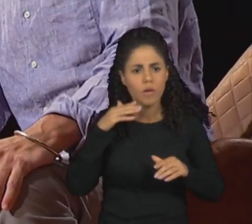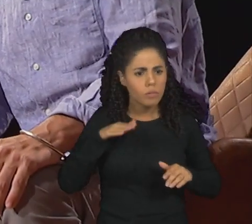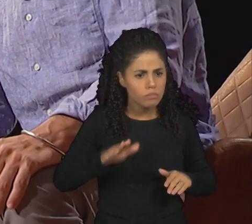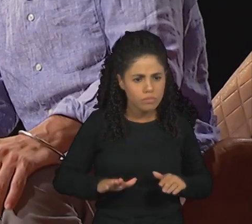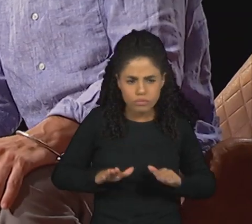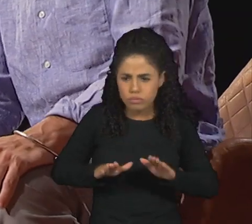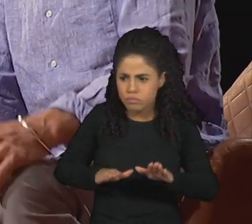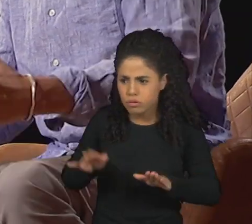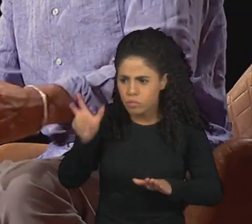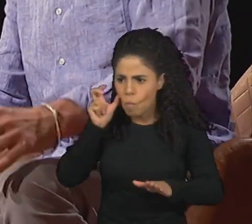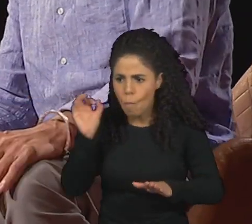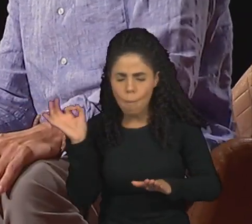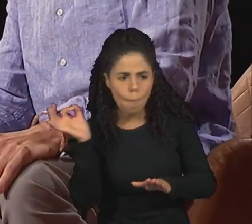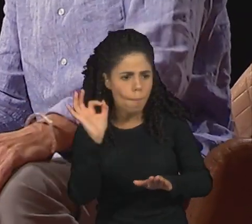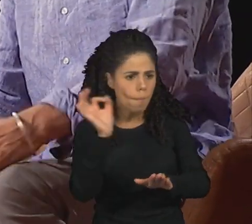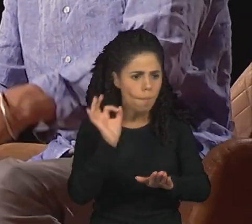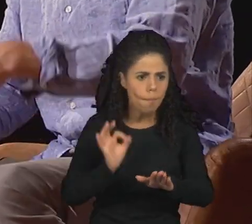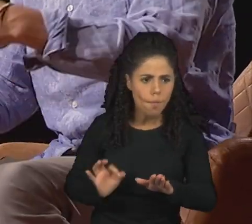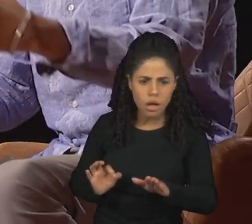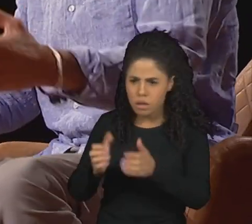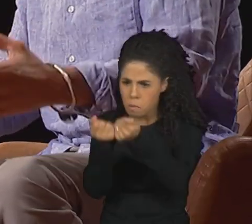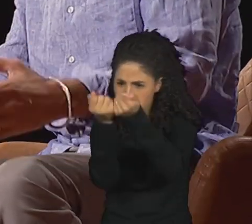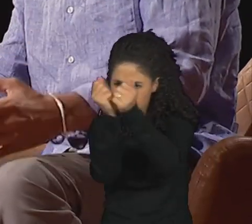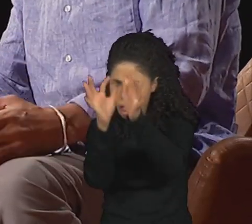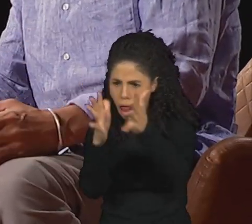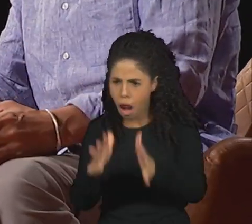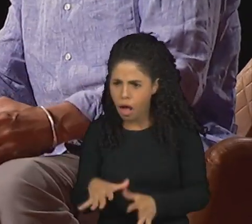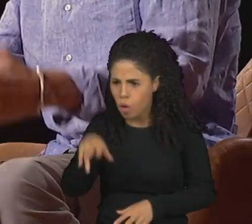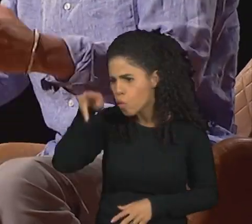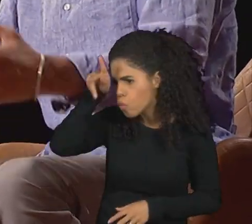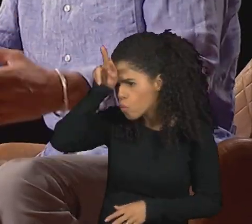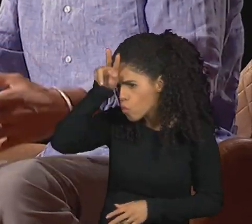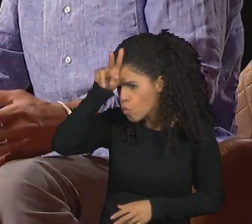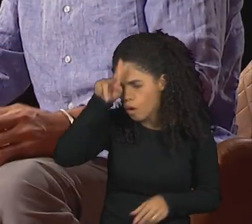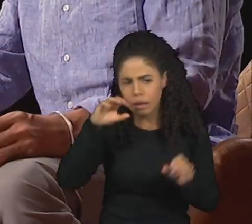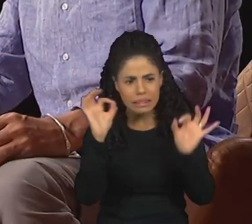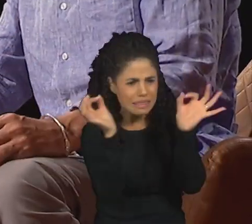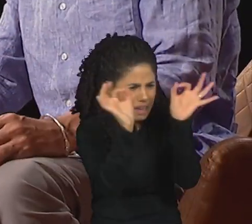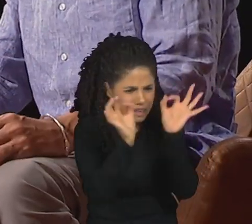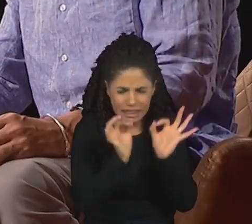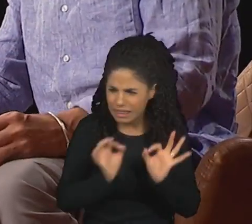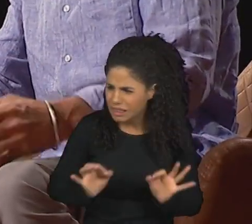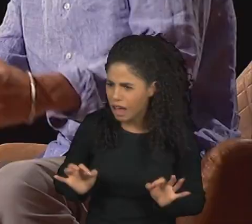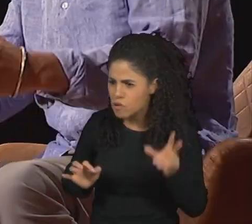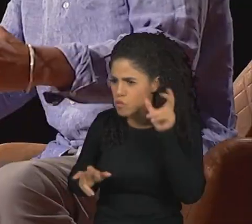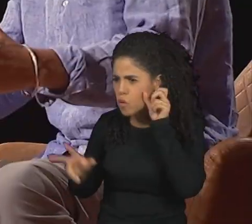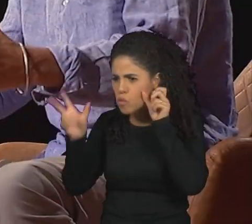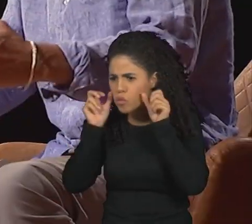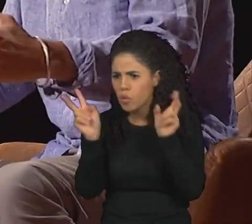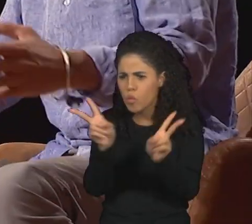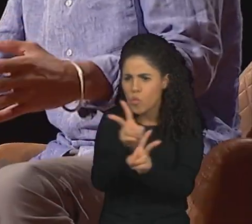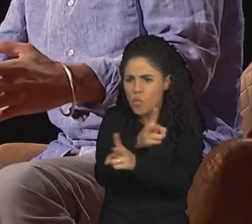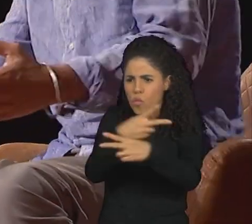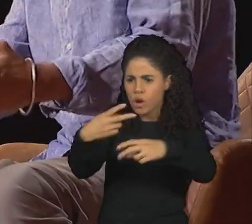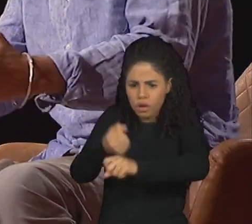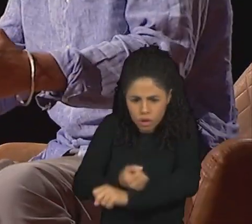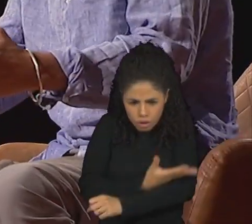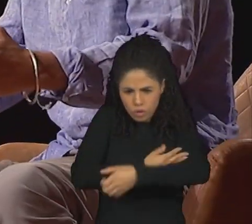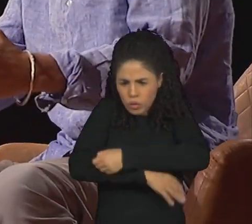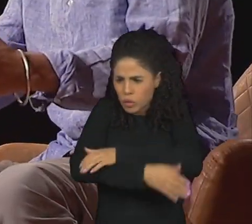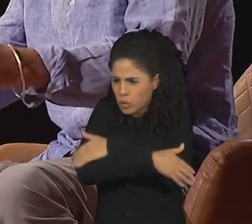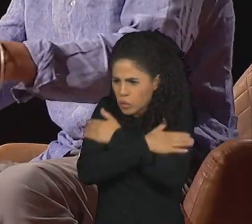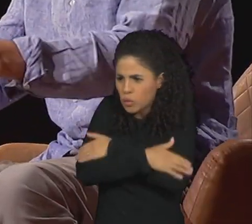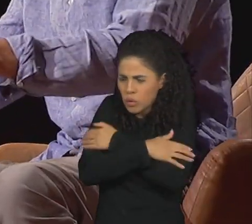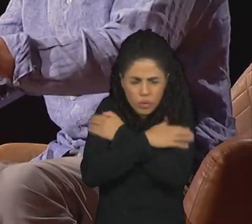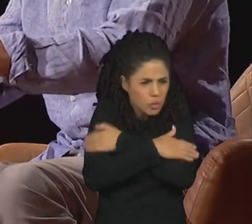de ninguém entre os escombros, nem mesmo insetos revirando pó. Um vento seco me arrepia, encolho